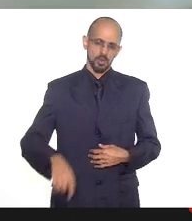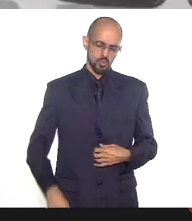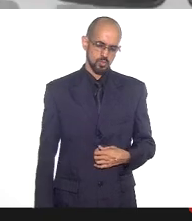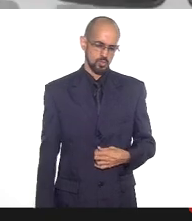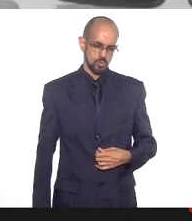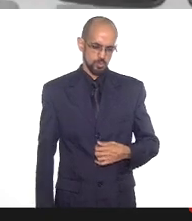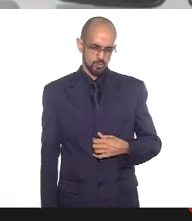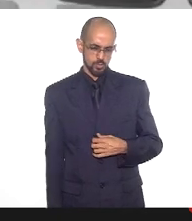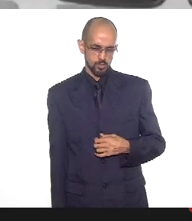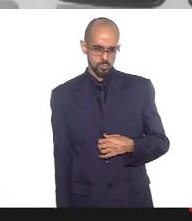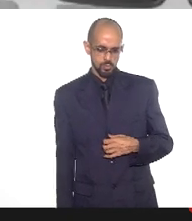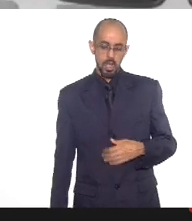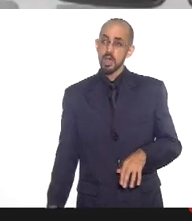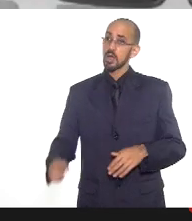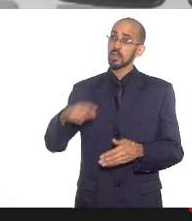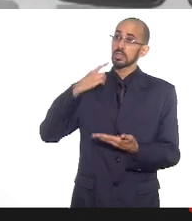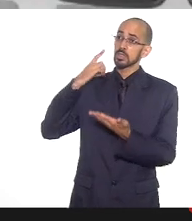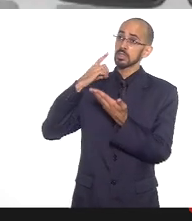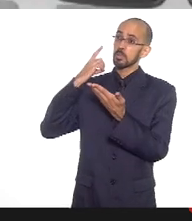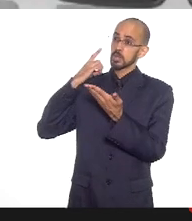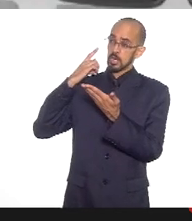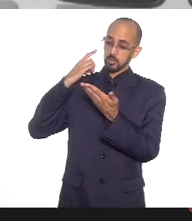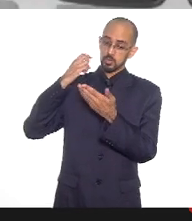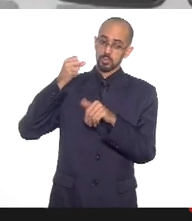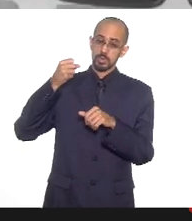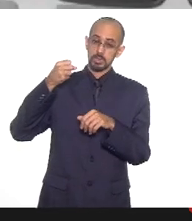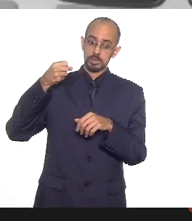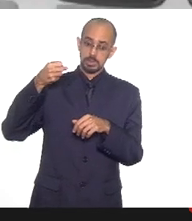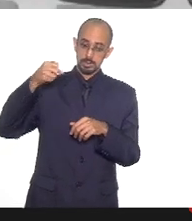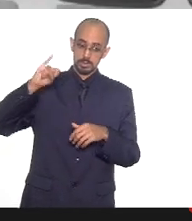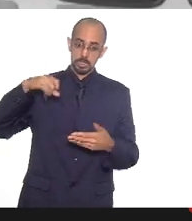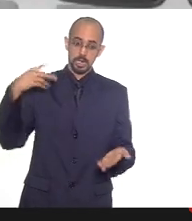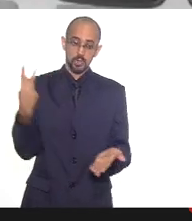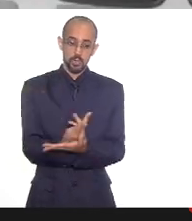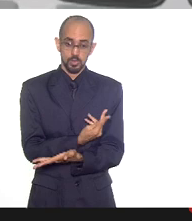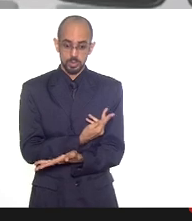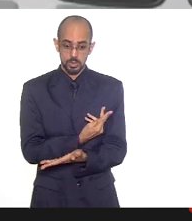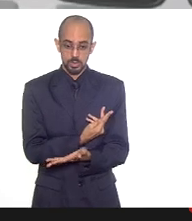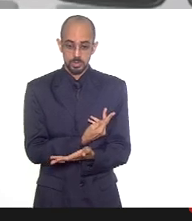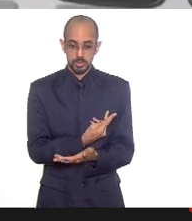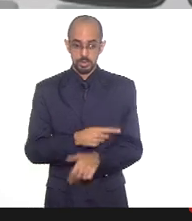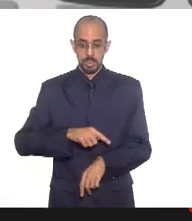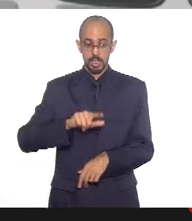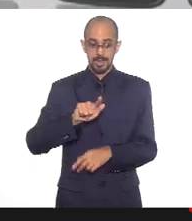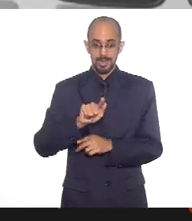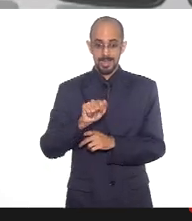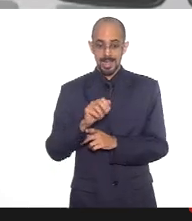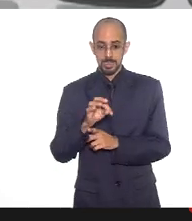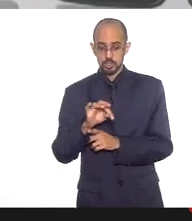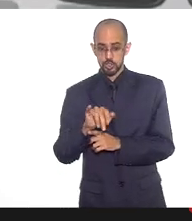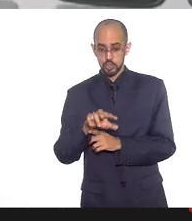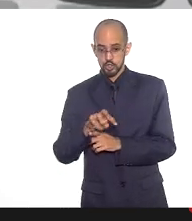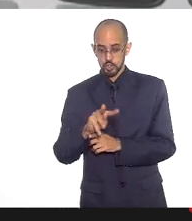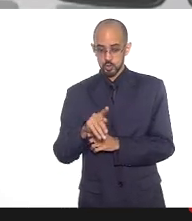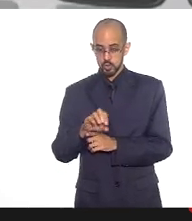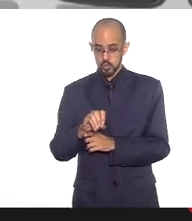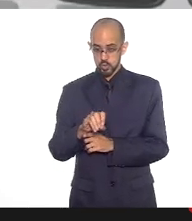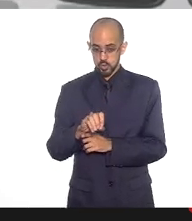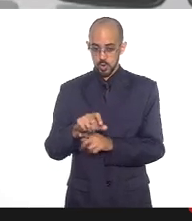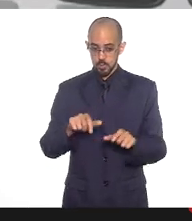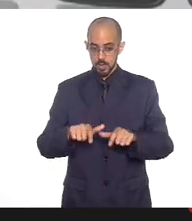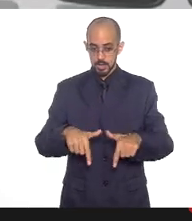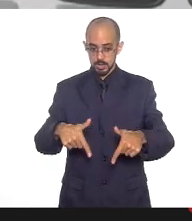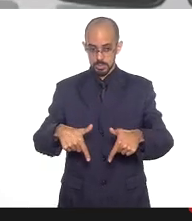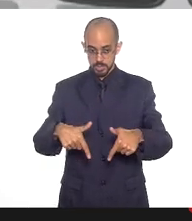Tudo bem, deputado. Se houver gatilho em termos de produção e conforme a legislação prega, definindo